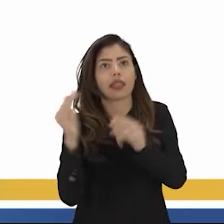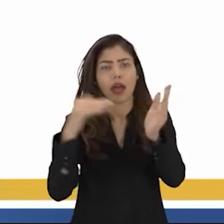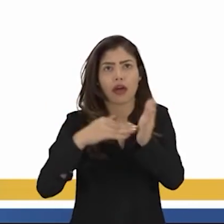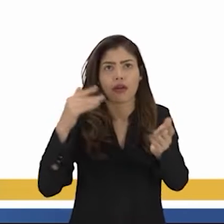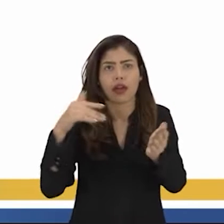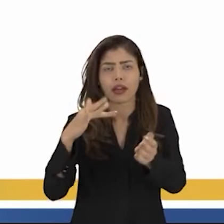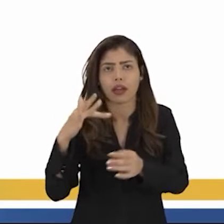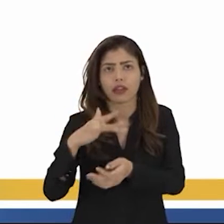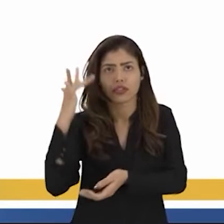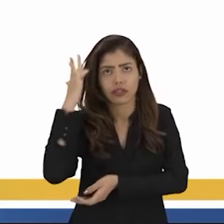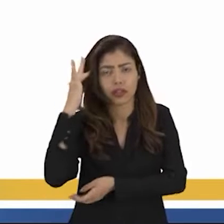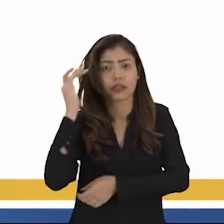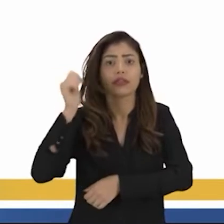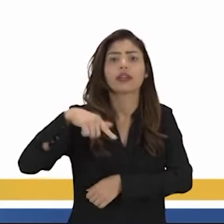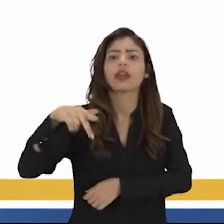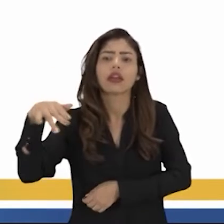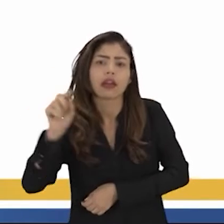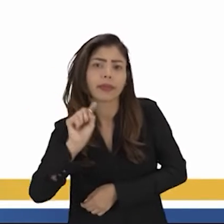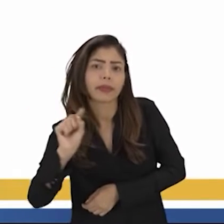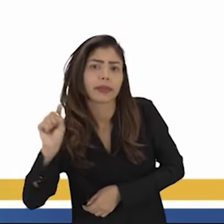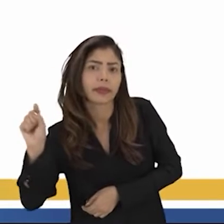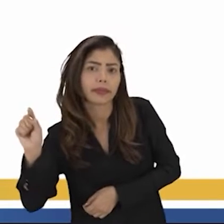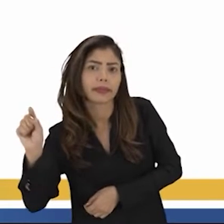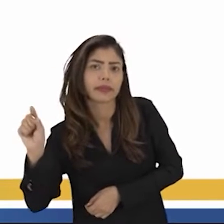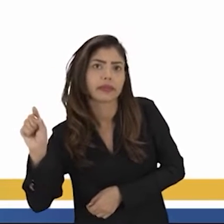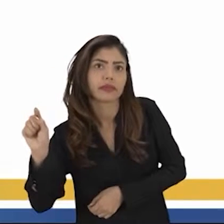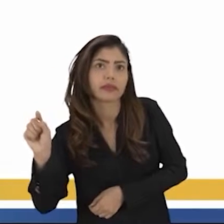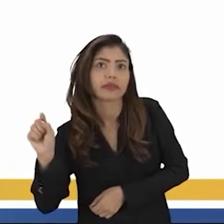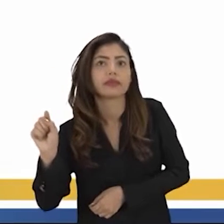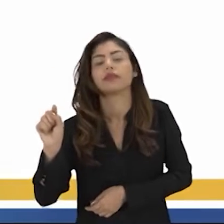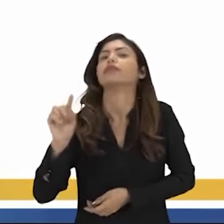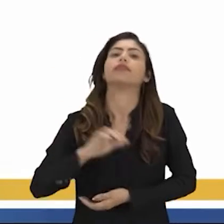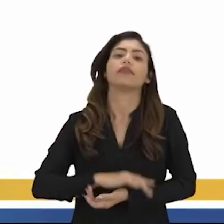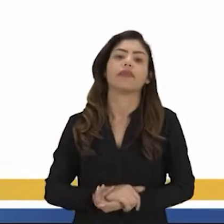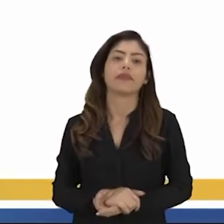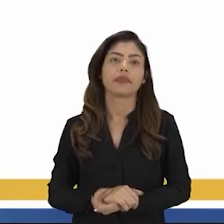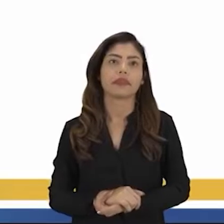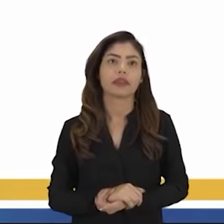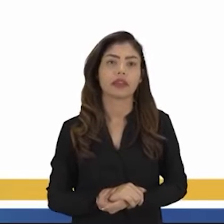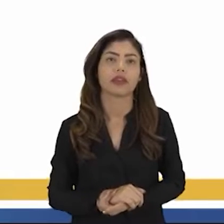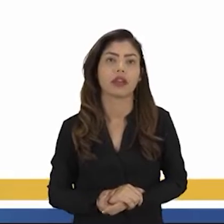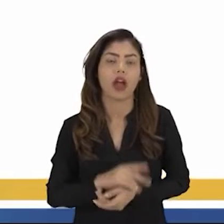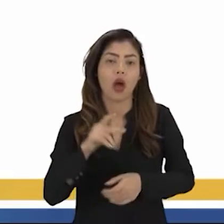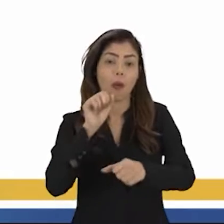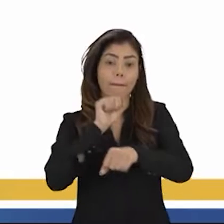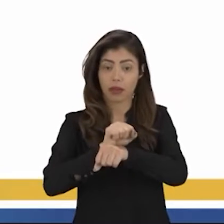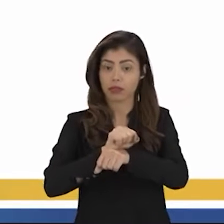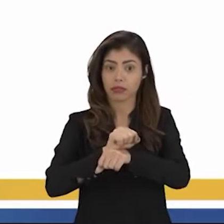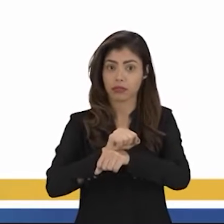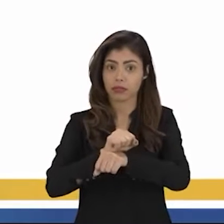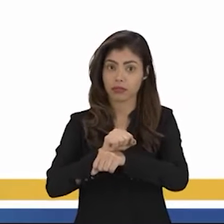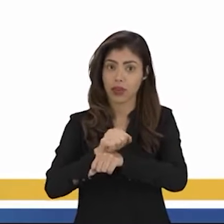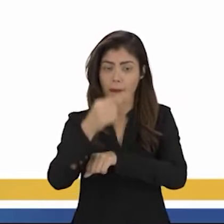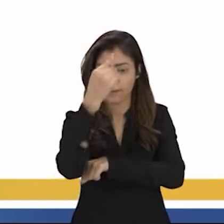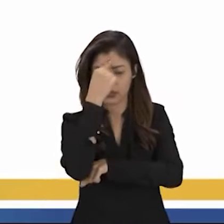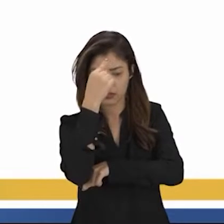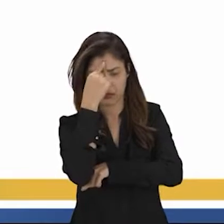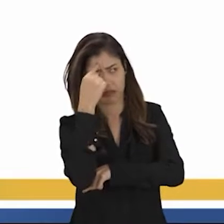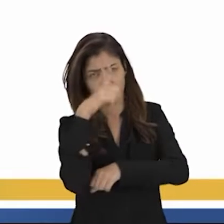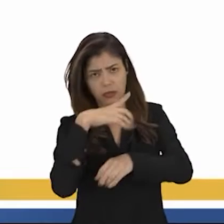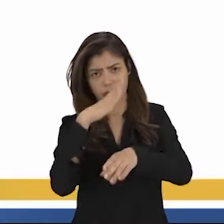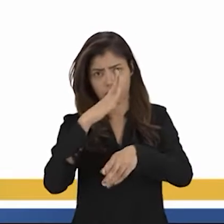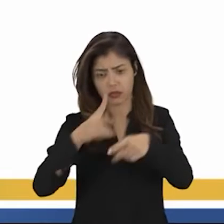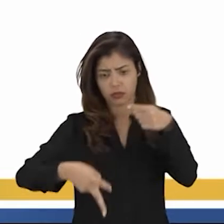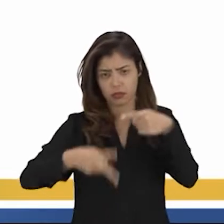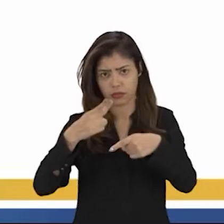Esperei até agora achando que... Reticências. Indicou o quê? Uma pausa, uma suspensão do pensamento ou